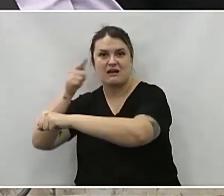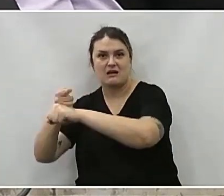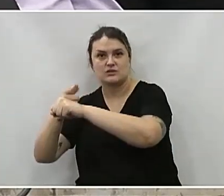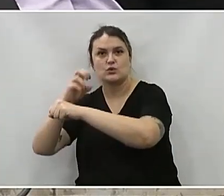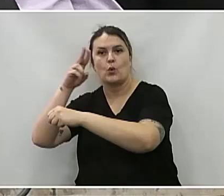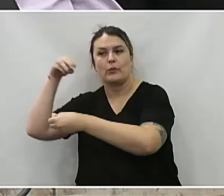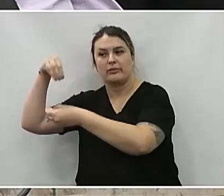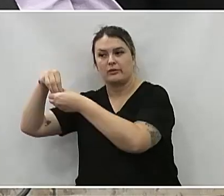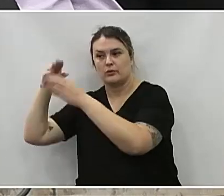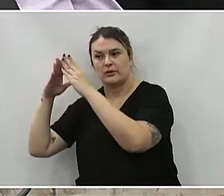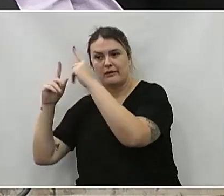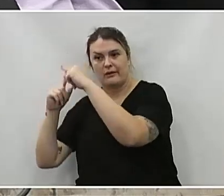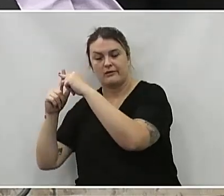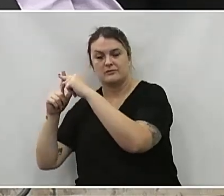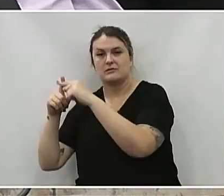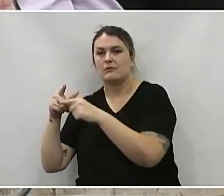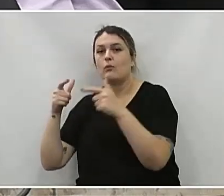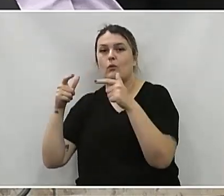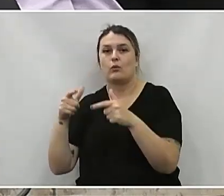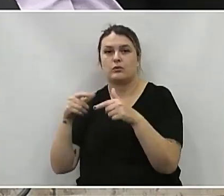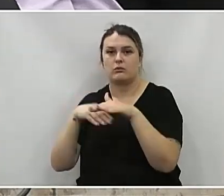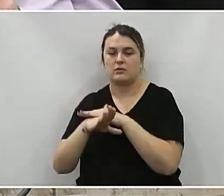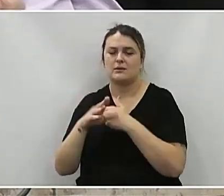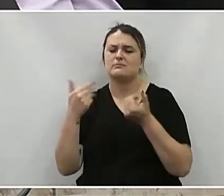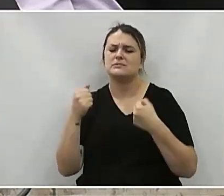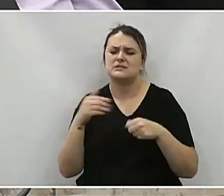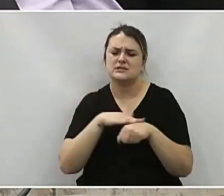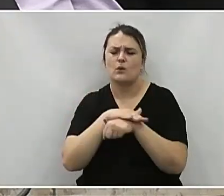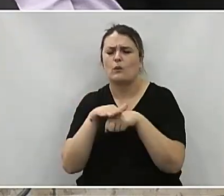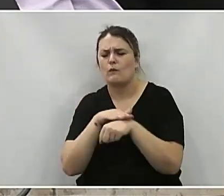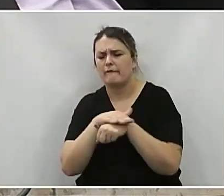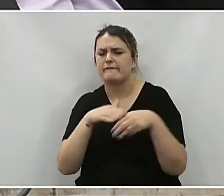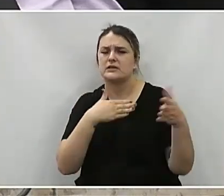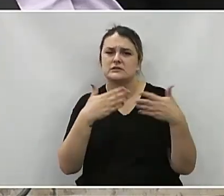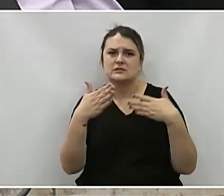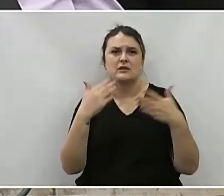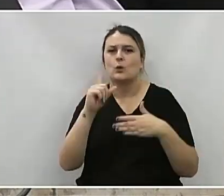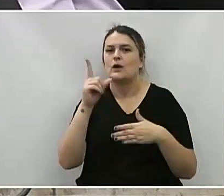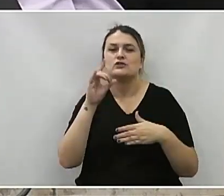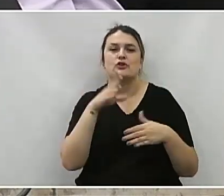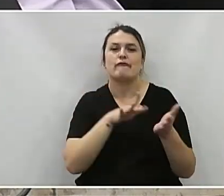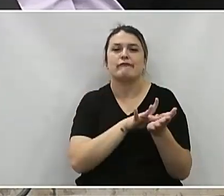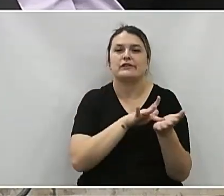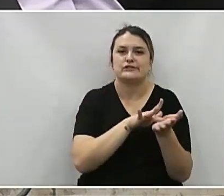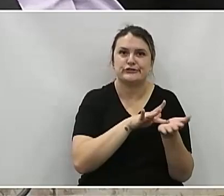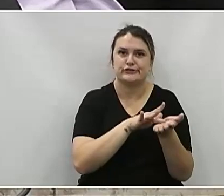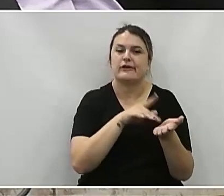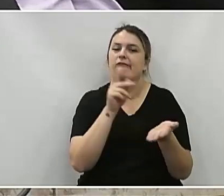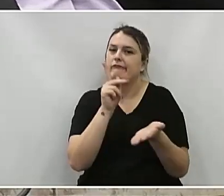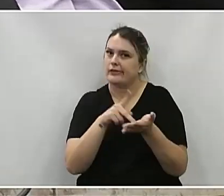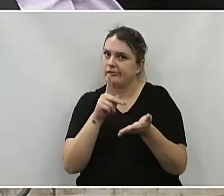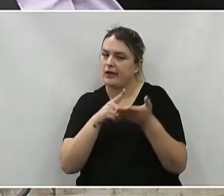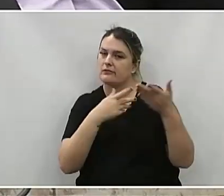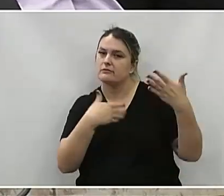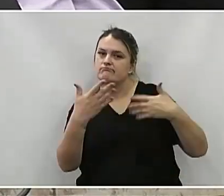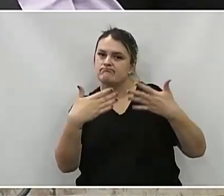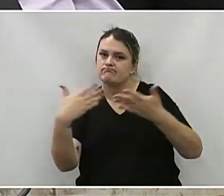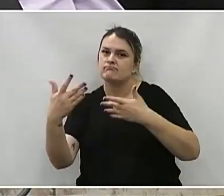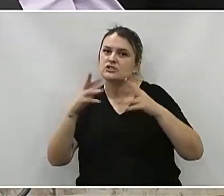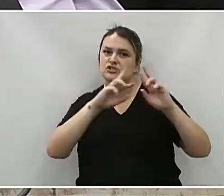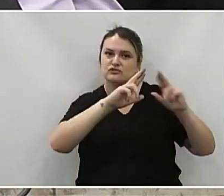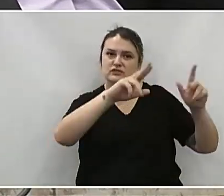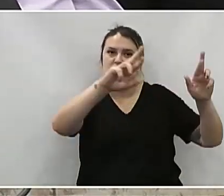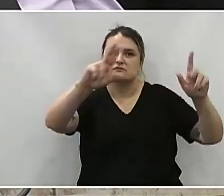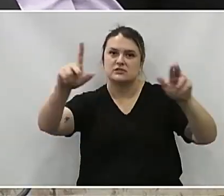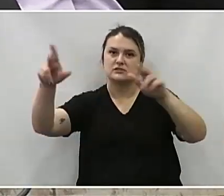novamente reforço né de ter um diálogo grande não é só fazer de conta é um diálogo grande com os diferentes